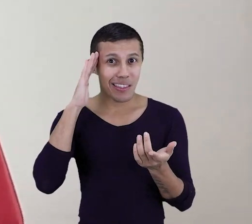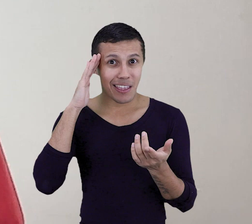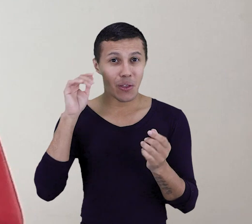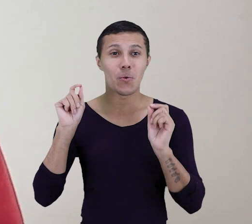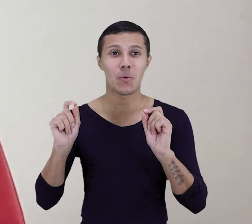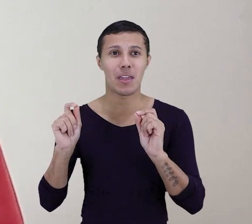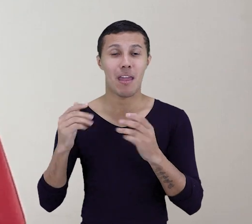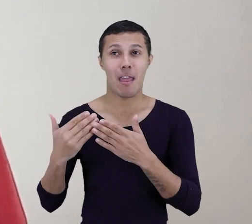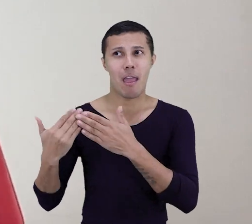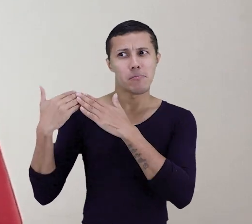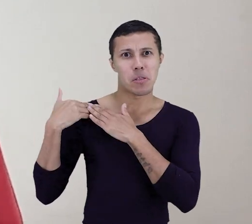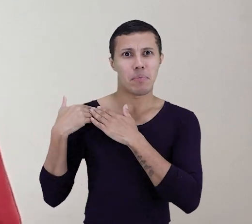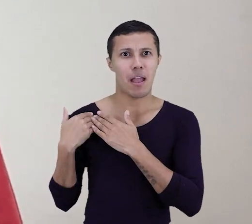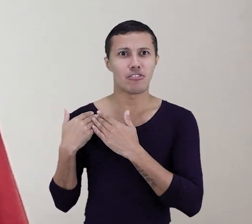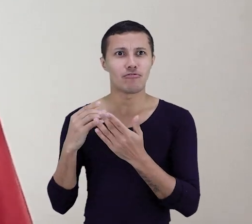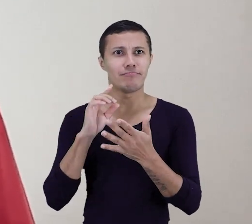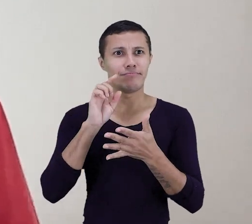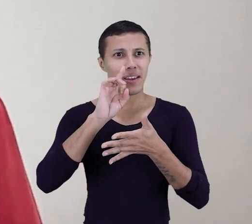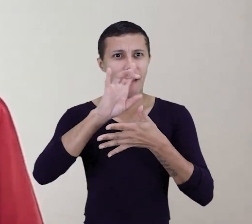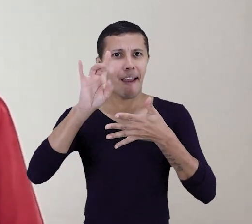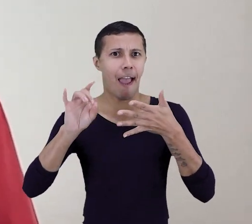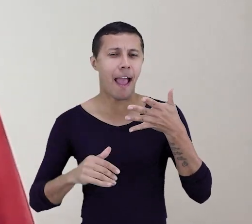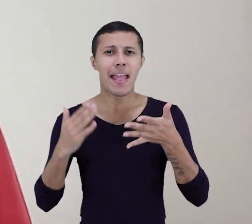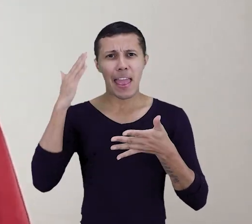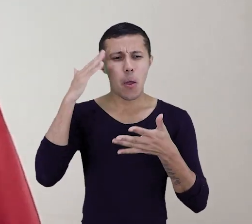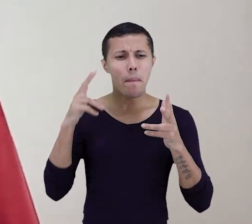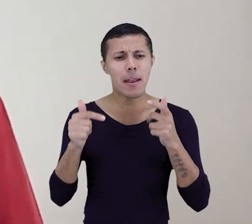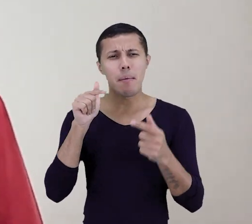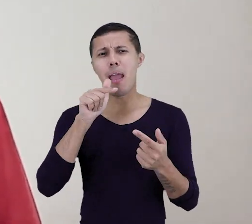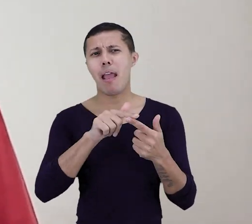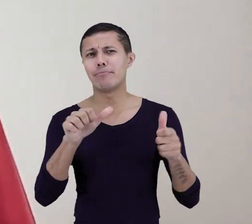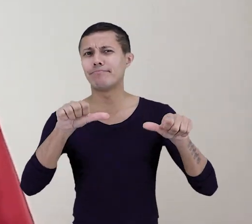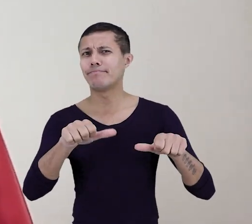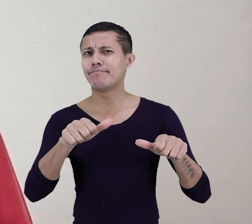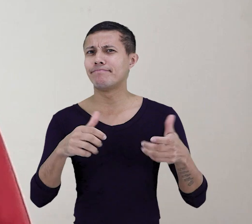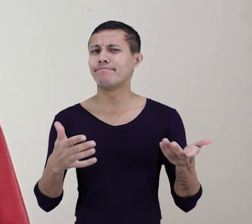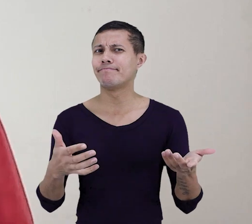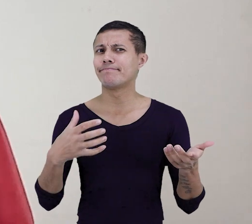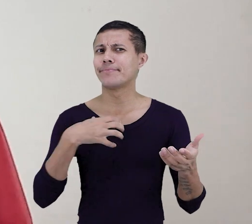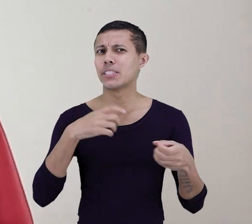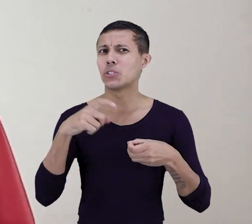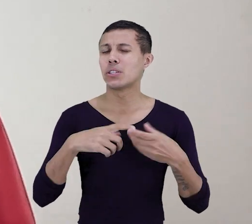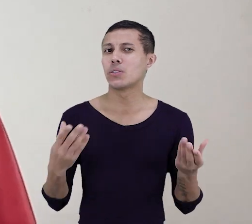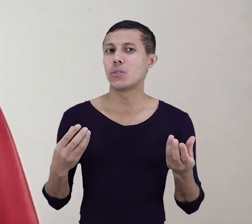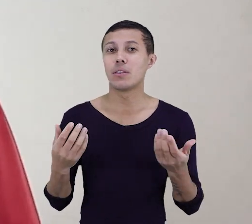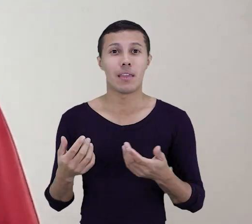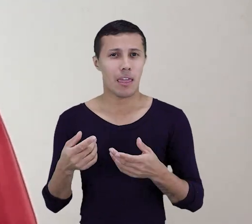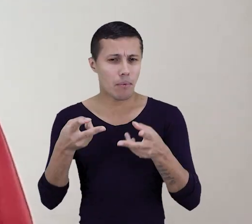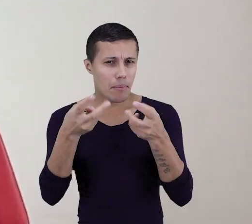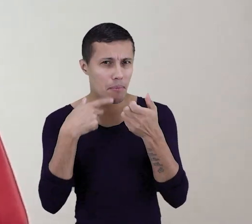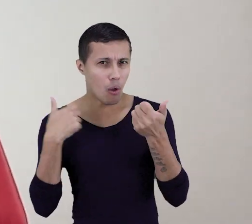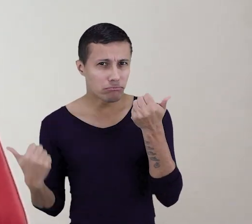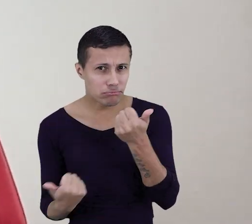papéis. Eu consigo identificar, por exemplo, quando o meu sócio não está bem, e eu consigo identificar e ser aquele